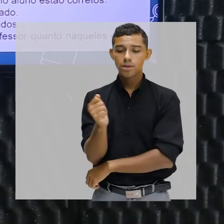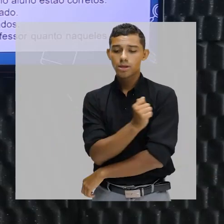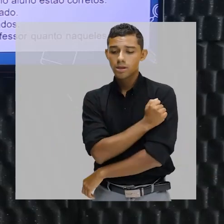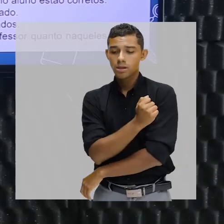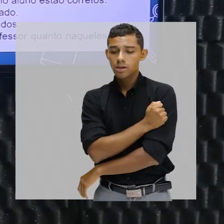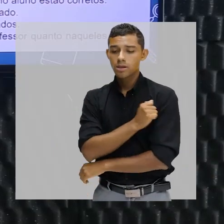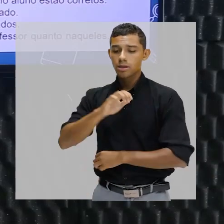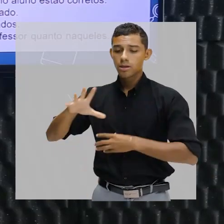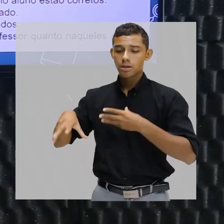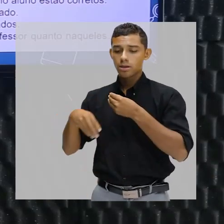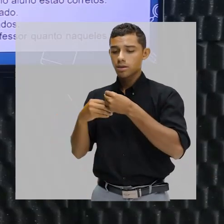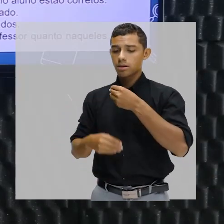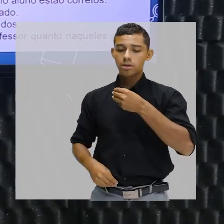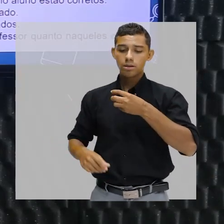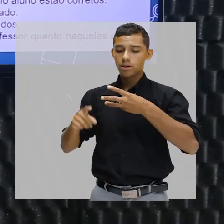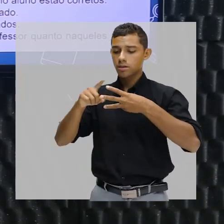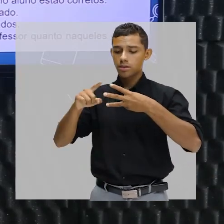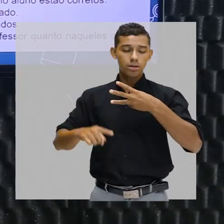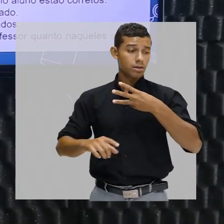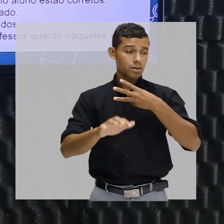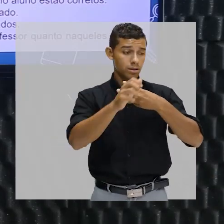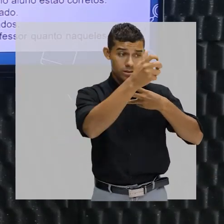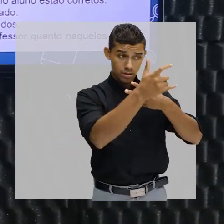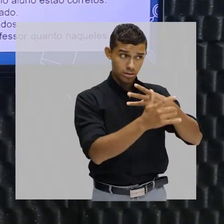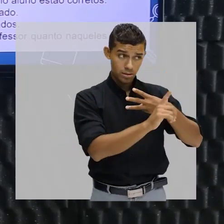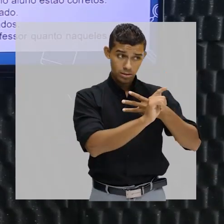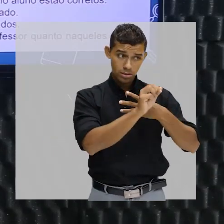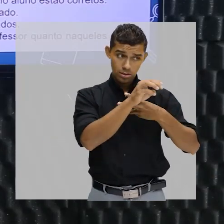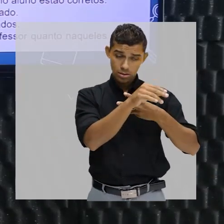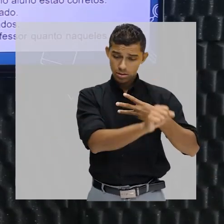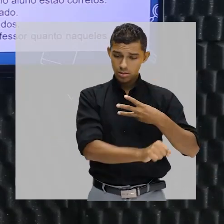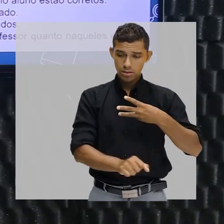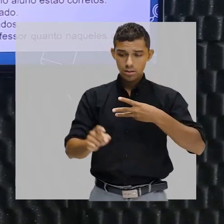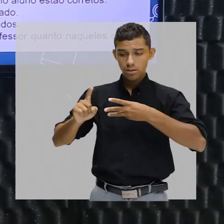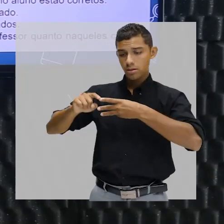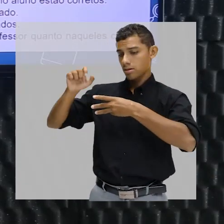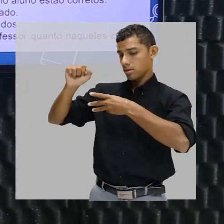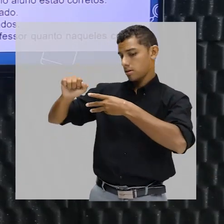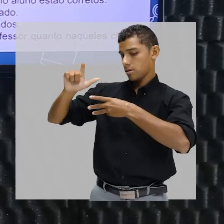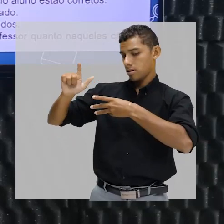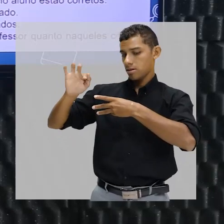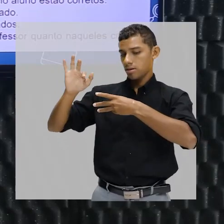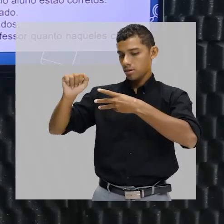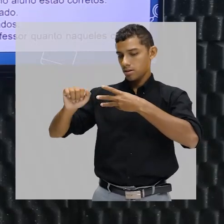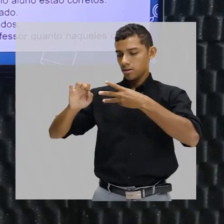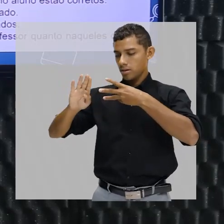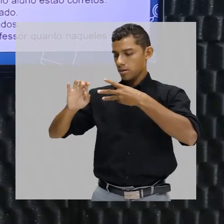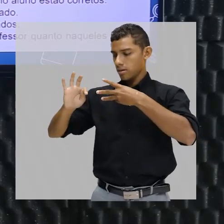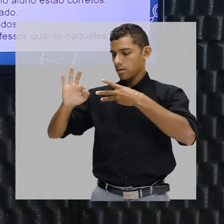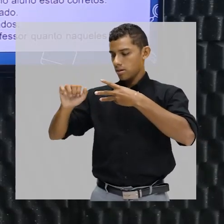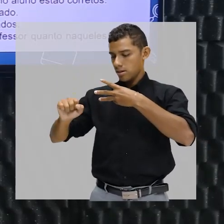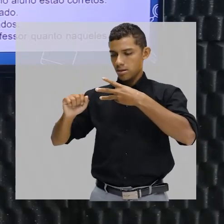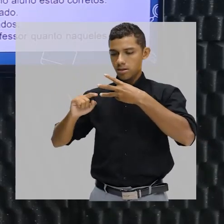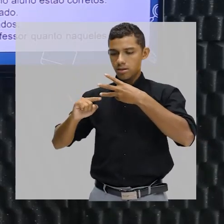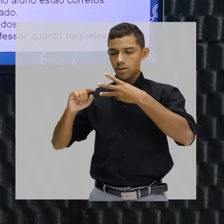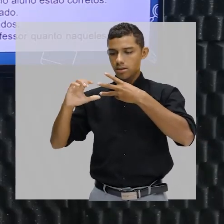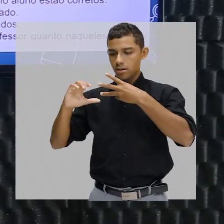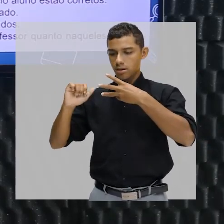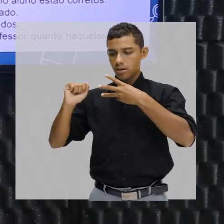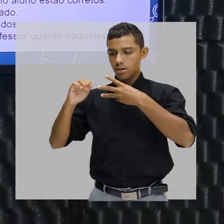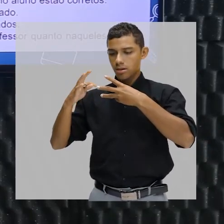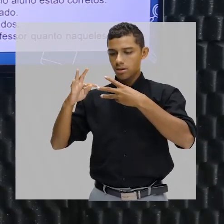que, após o professor ter citado raios gamas, ele completou dizendo que raios alfa, raios beta e raios catódicos.